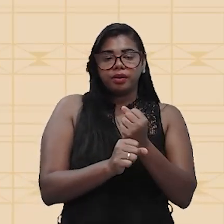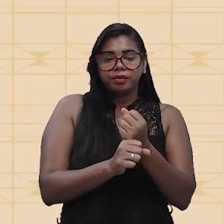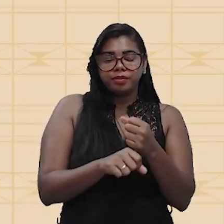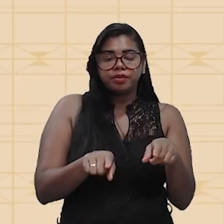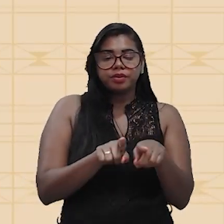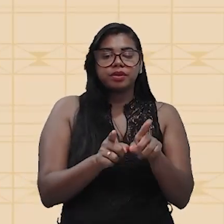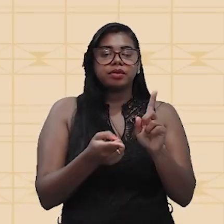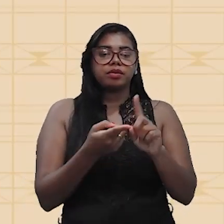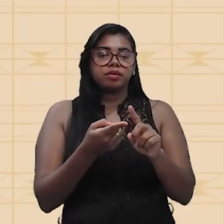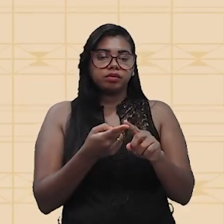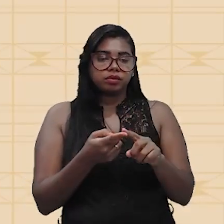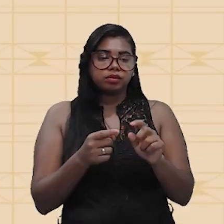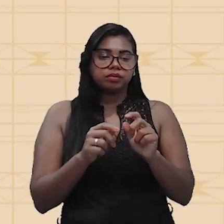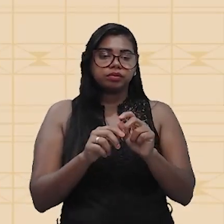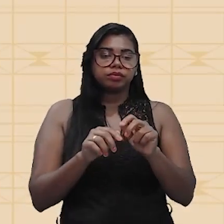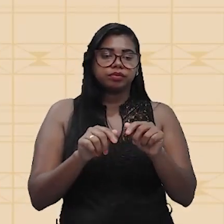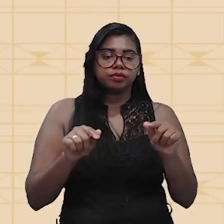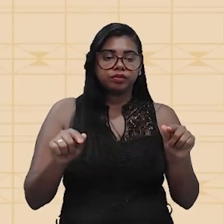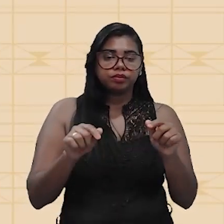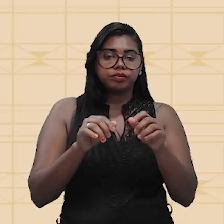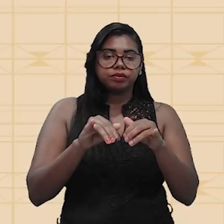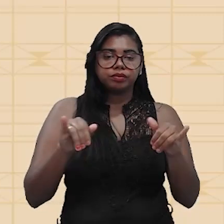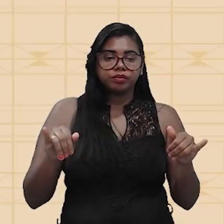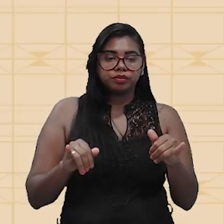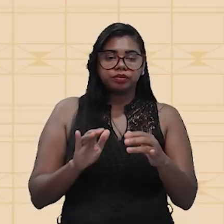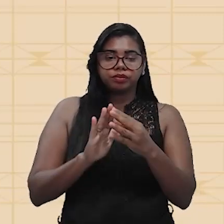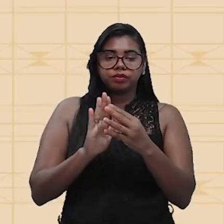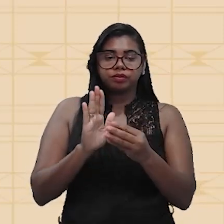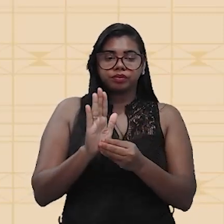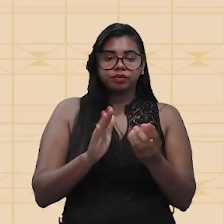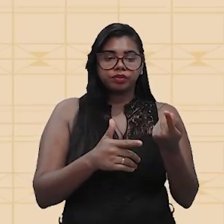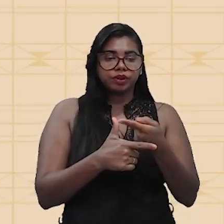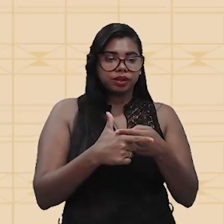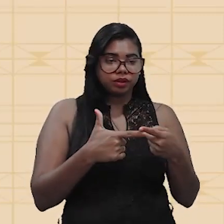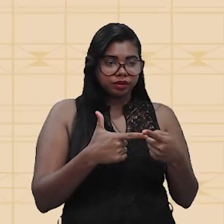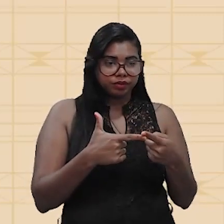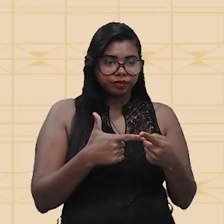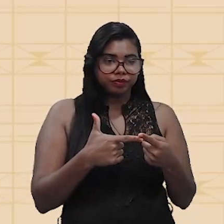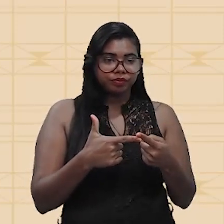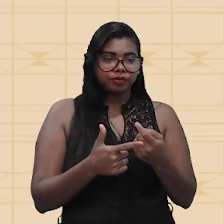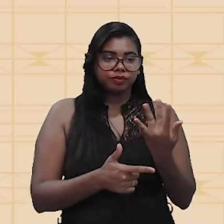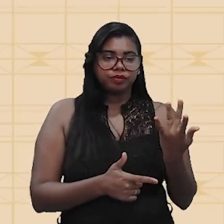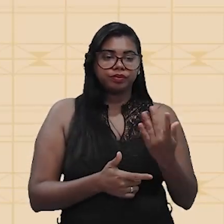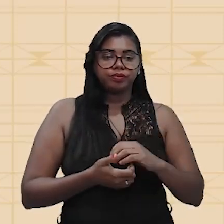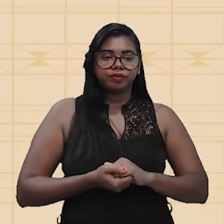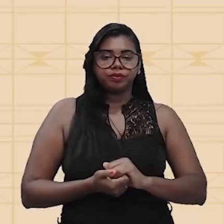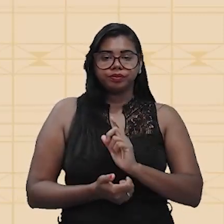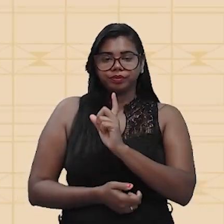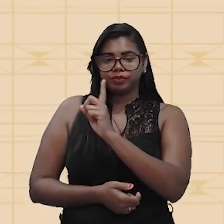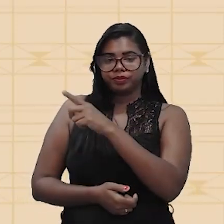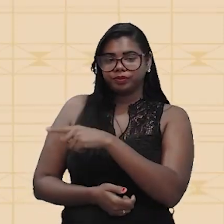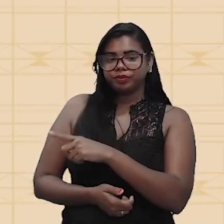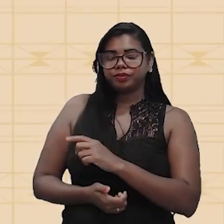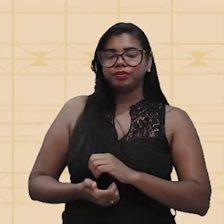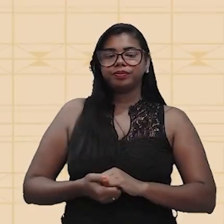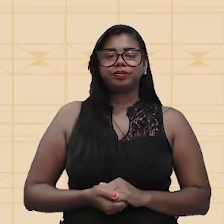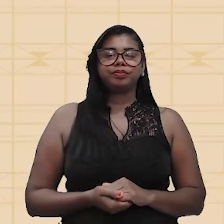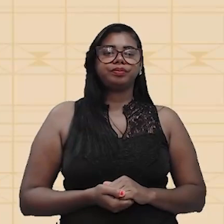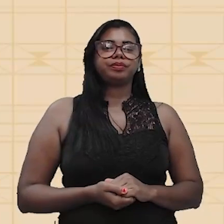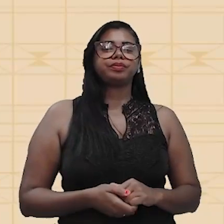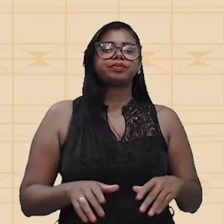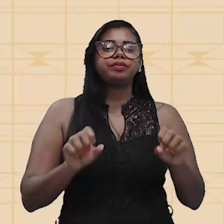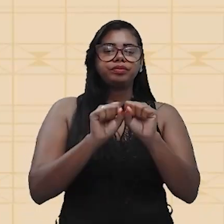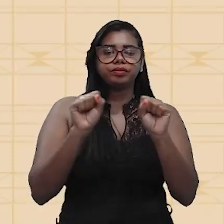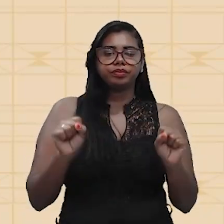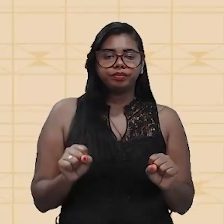paralelo, que é pegar o valor do resistor e dividir pela sua quantidade. Nós fazemos uma associação em paralelo